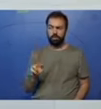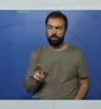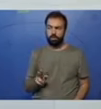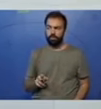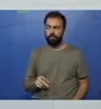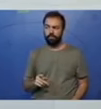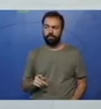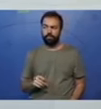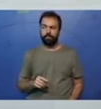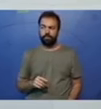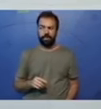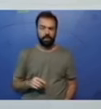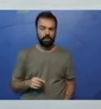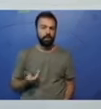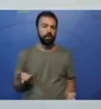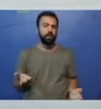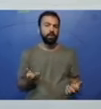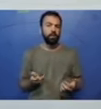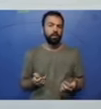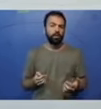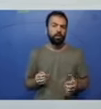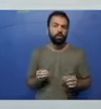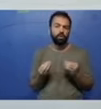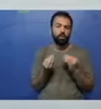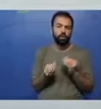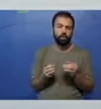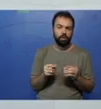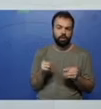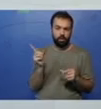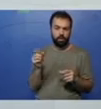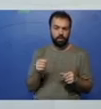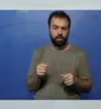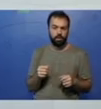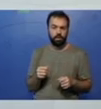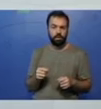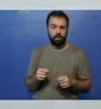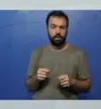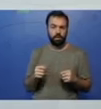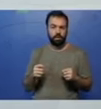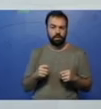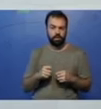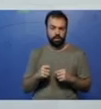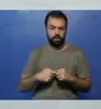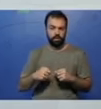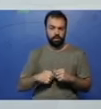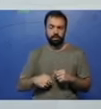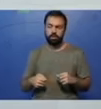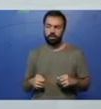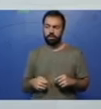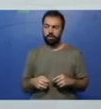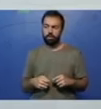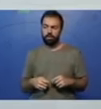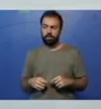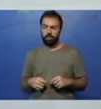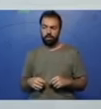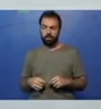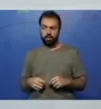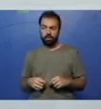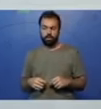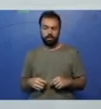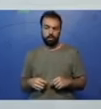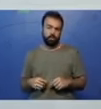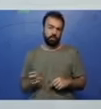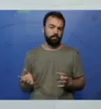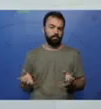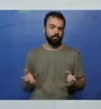do natural. O que vem a ser um sistema natural? Vamos imaginar, segundo a teoria da evolução, qual